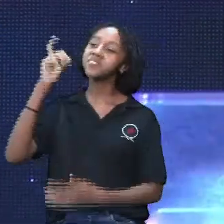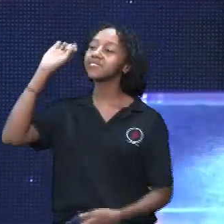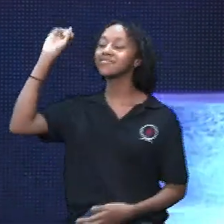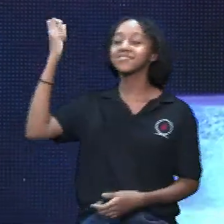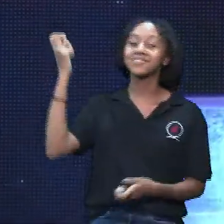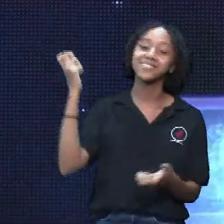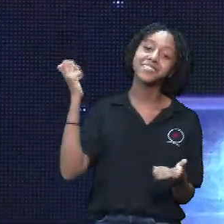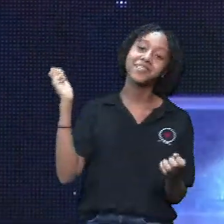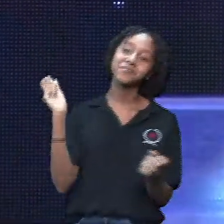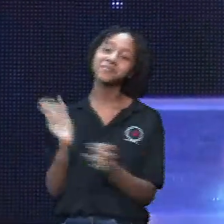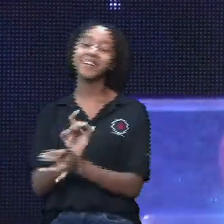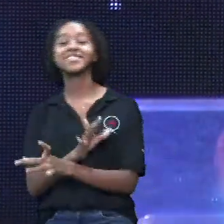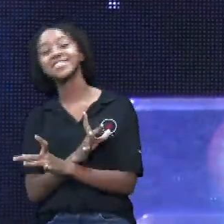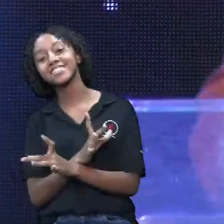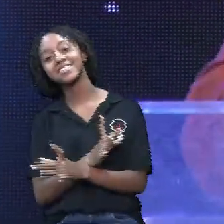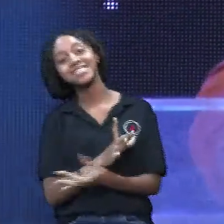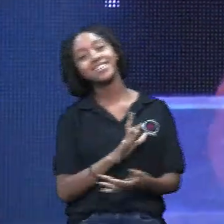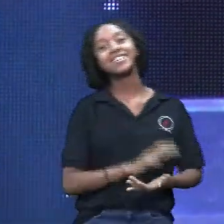me basta.